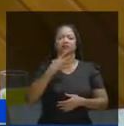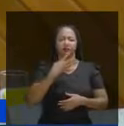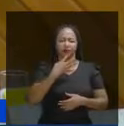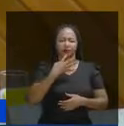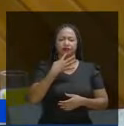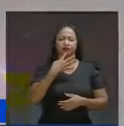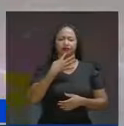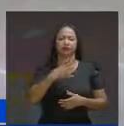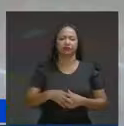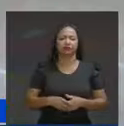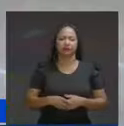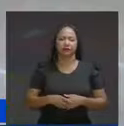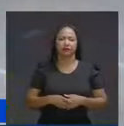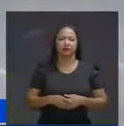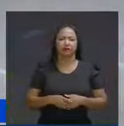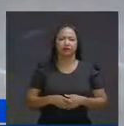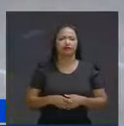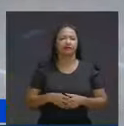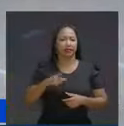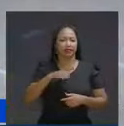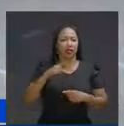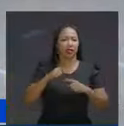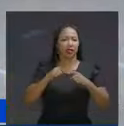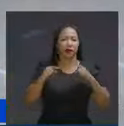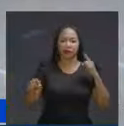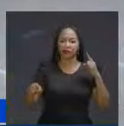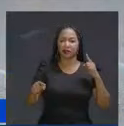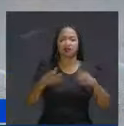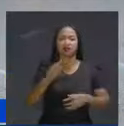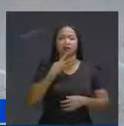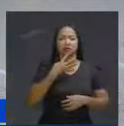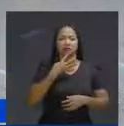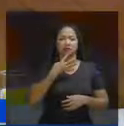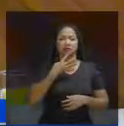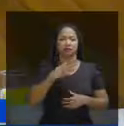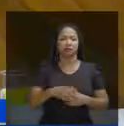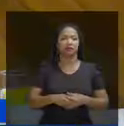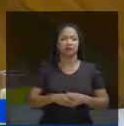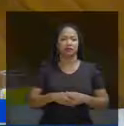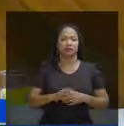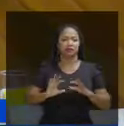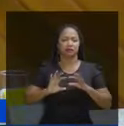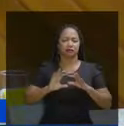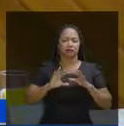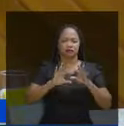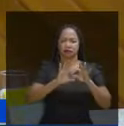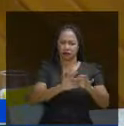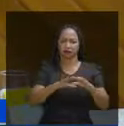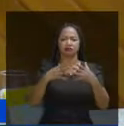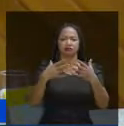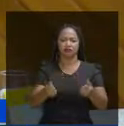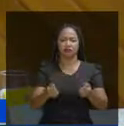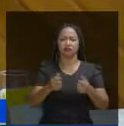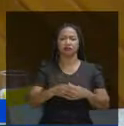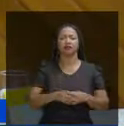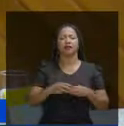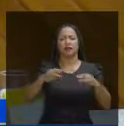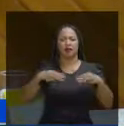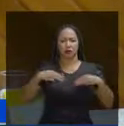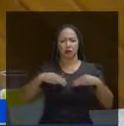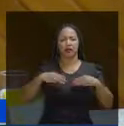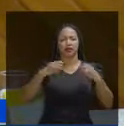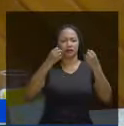conheço. Alguma objeção ao conhecimento? Não, está conhecida a unanimidade, pode prosseguir. Bom, no mérito,